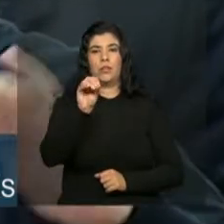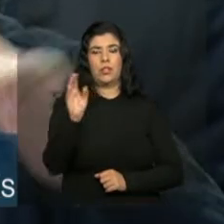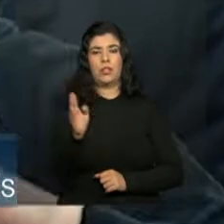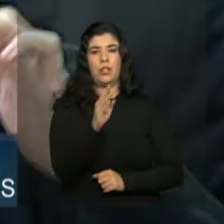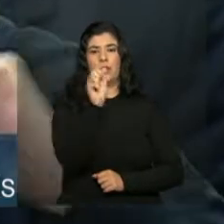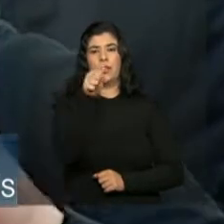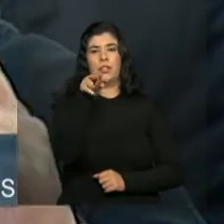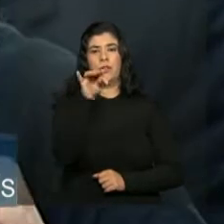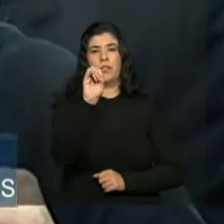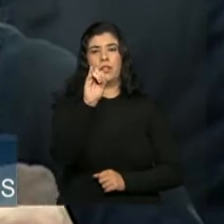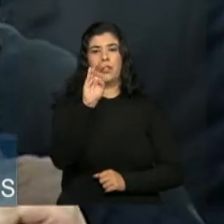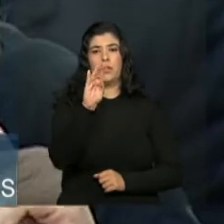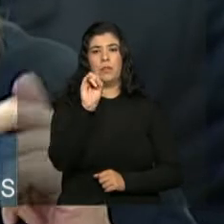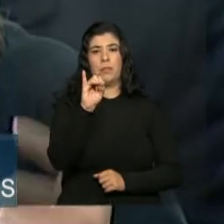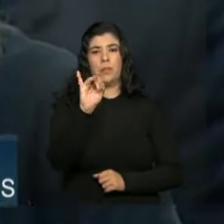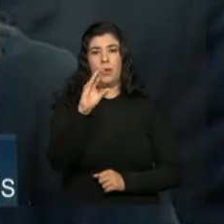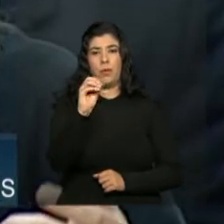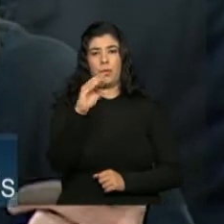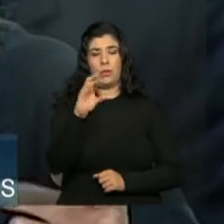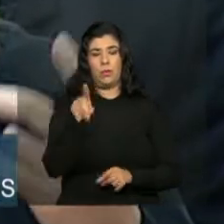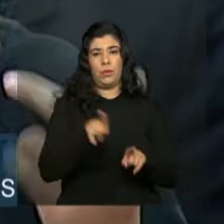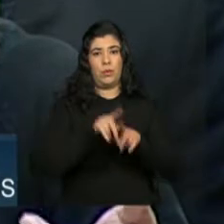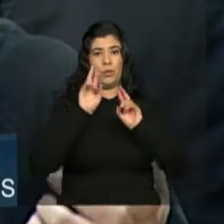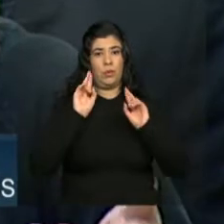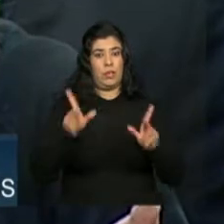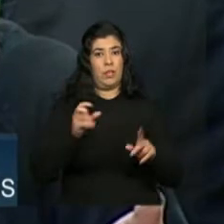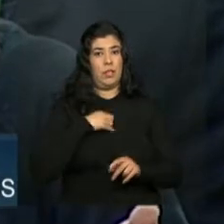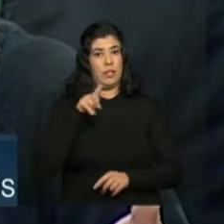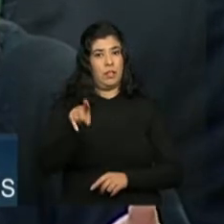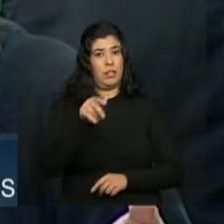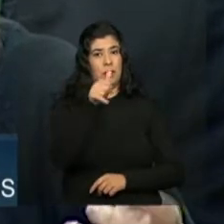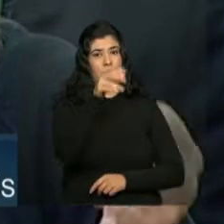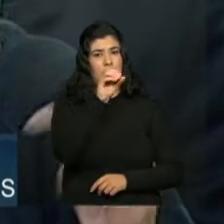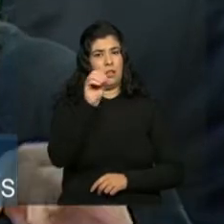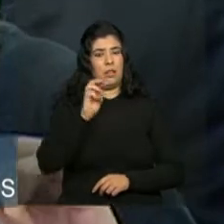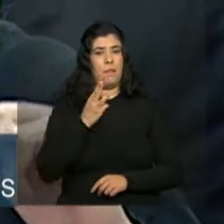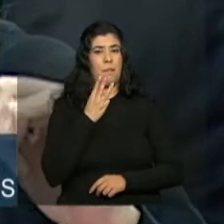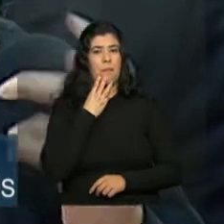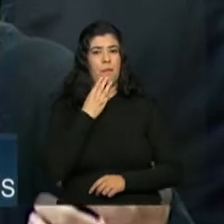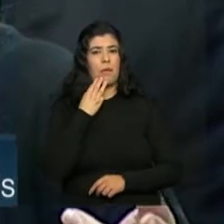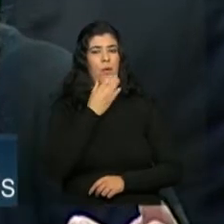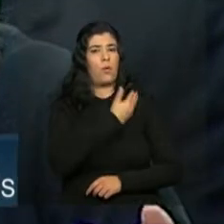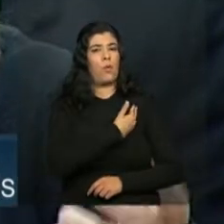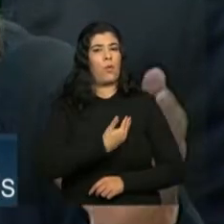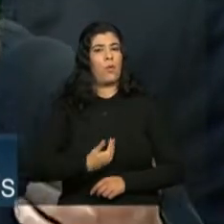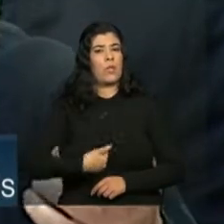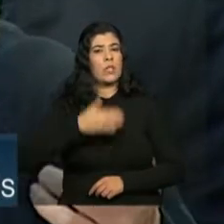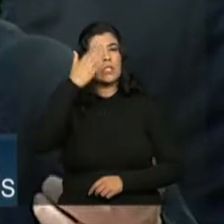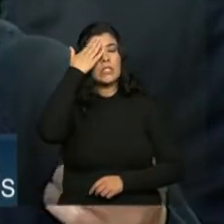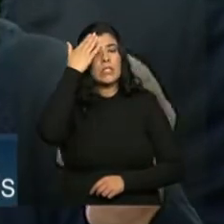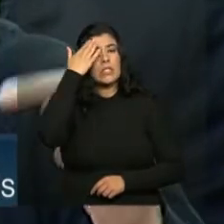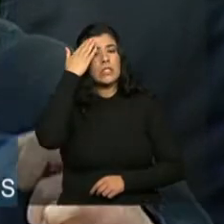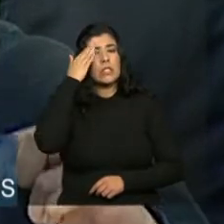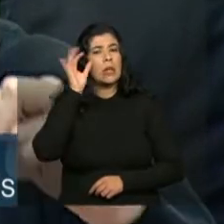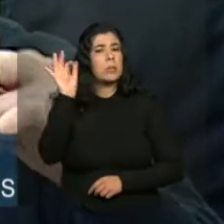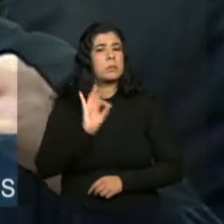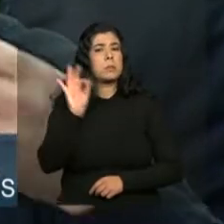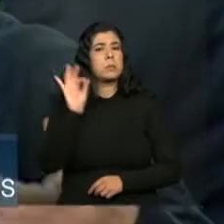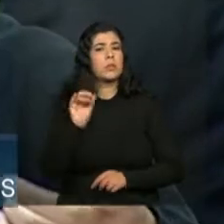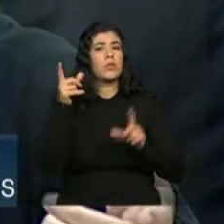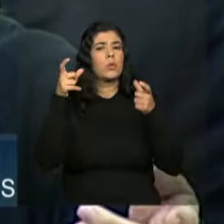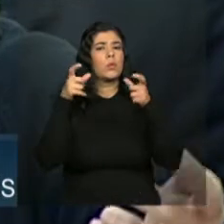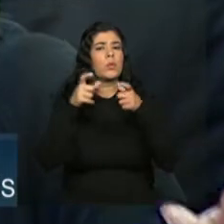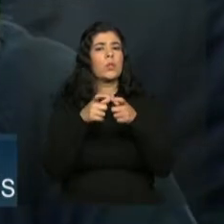tem se tem essa diferença e outra coisa aí se desse 100 milhões se o governo tem uma Estimativa de quanto que deve ser a